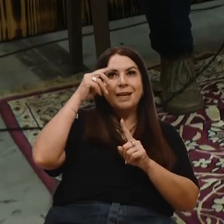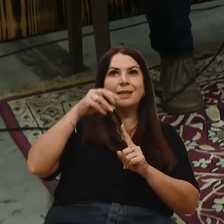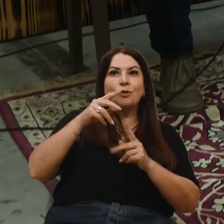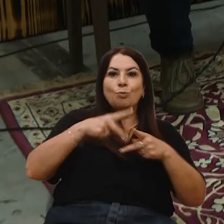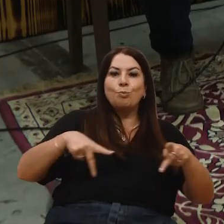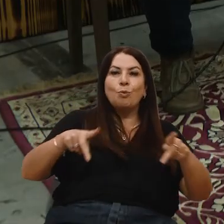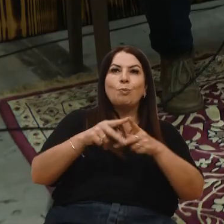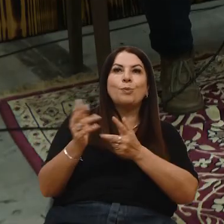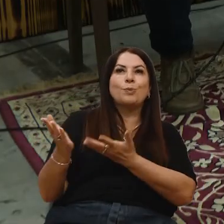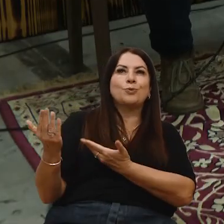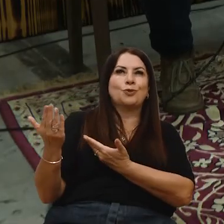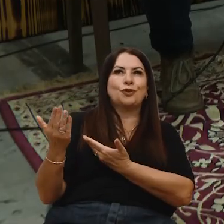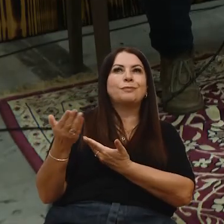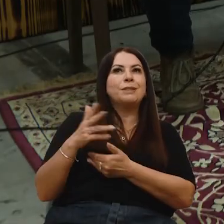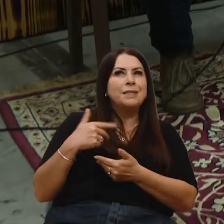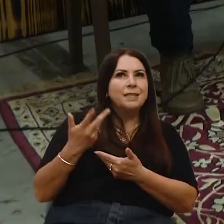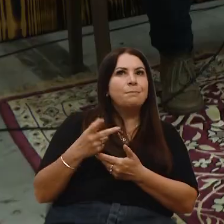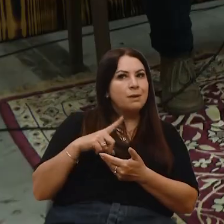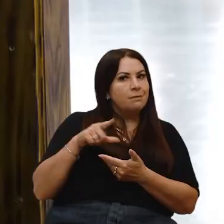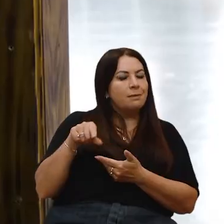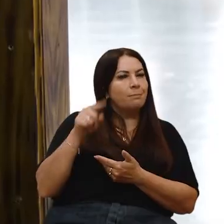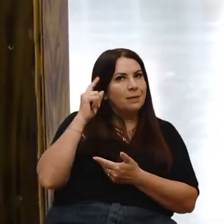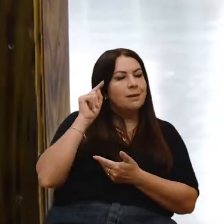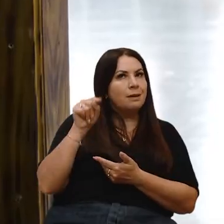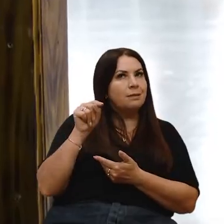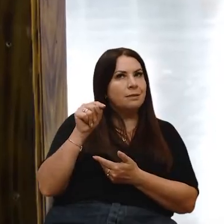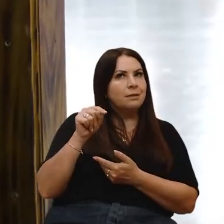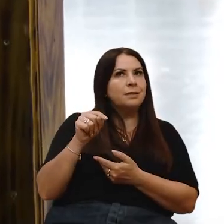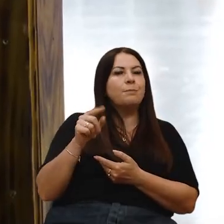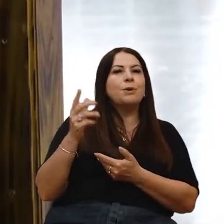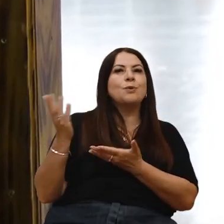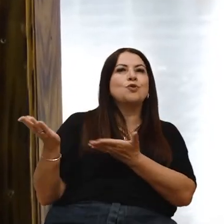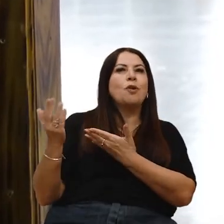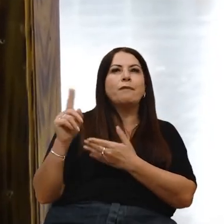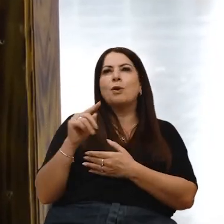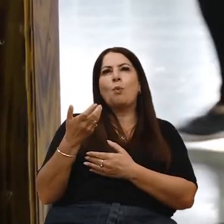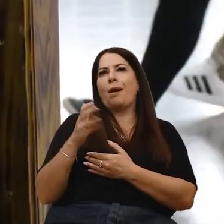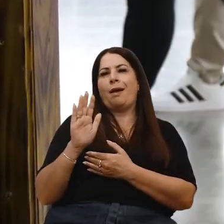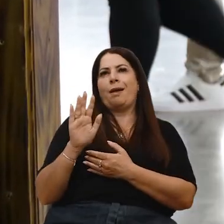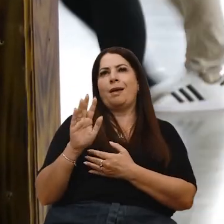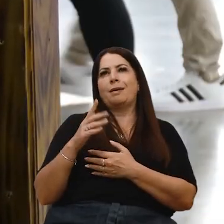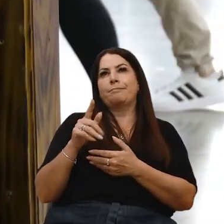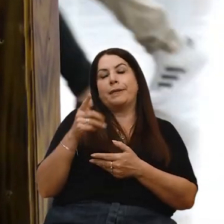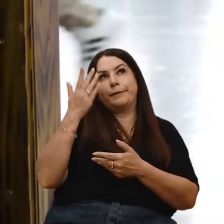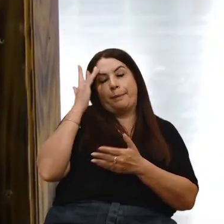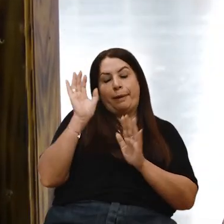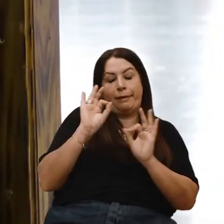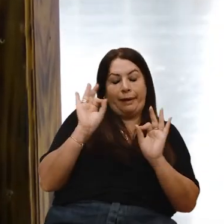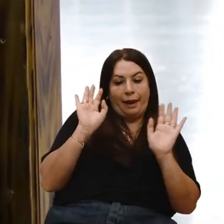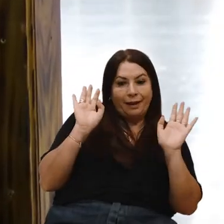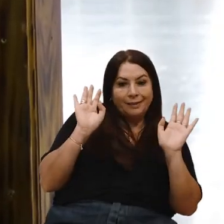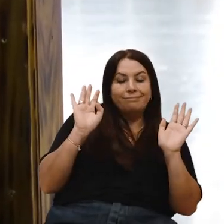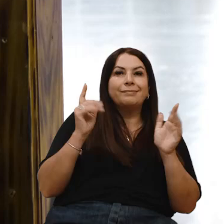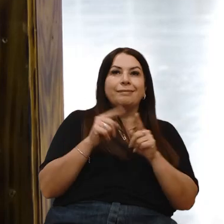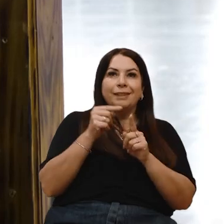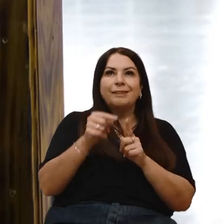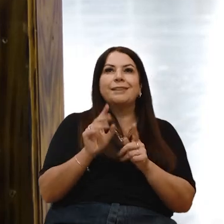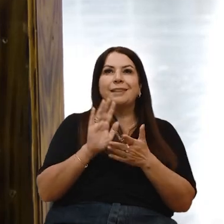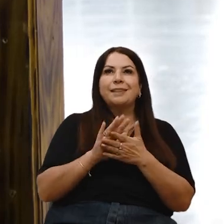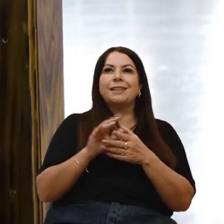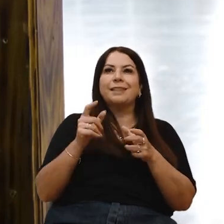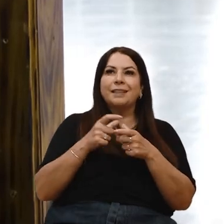público jovem, que é sempre um gap que a gente tem, porque a gurizada hoje não quer mais saber de nada, né, dos antigos, então